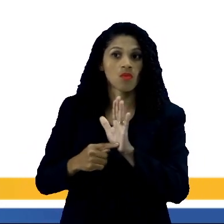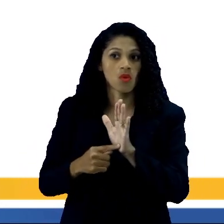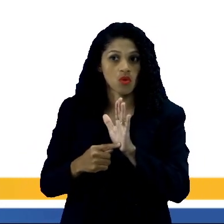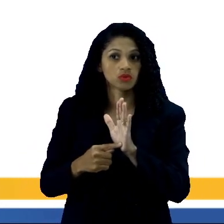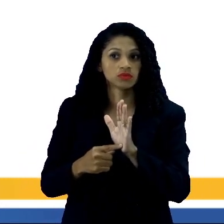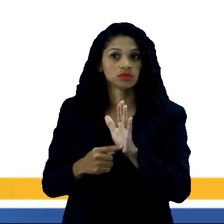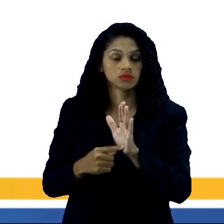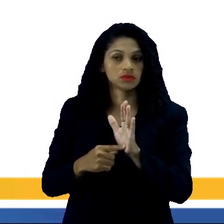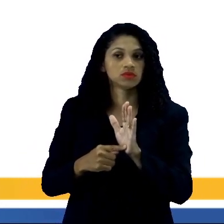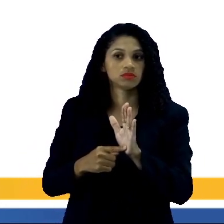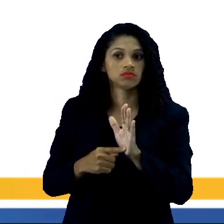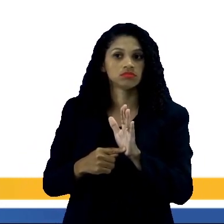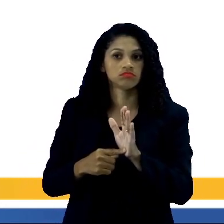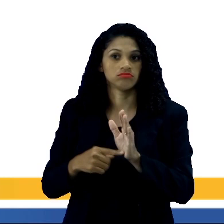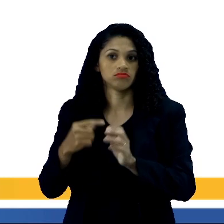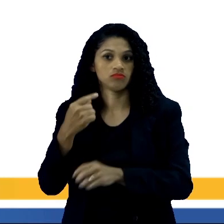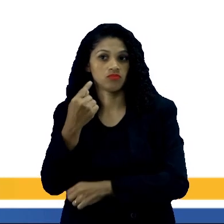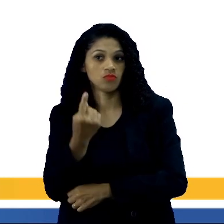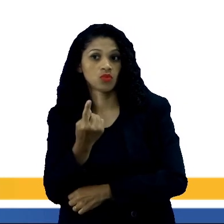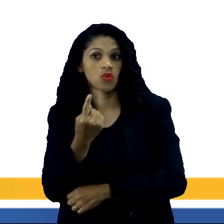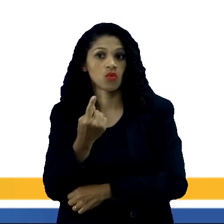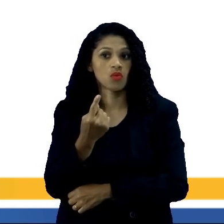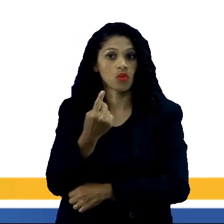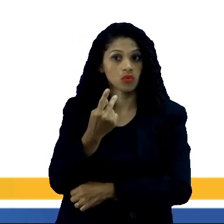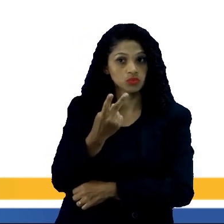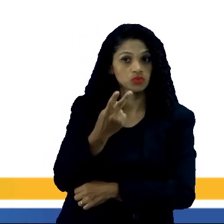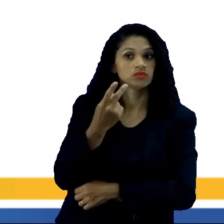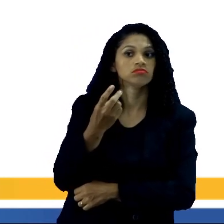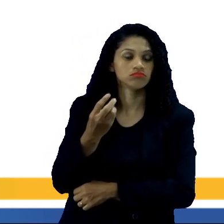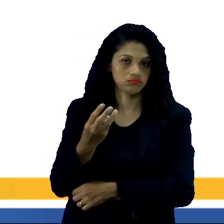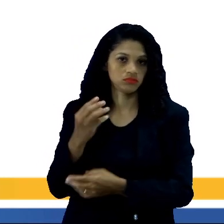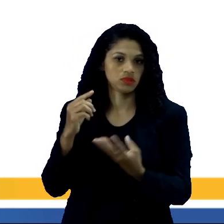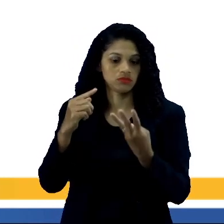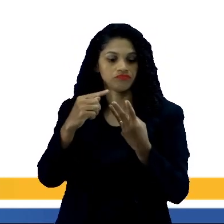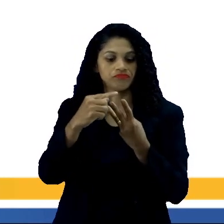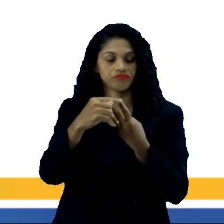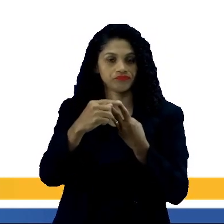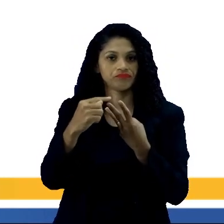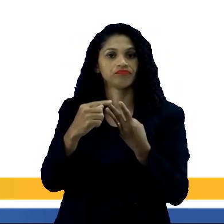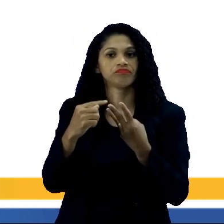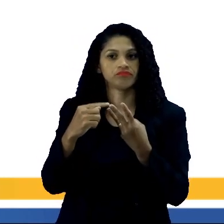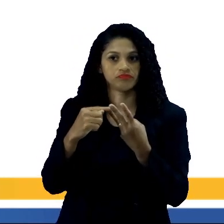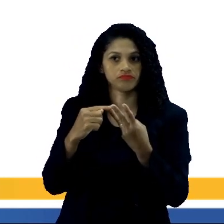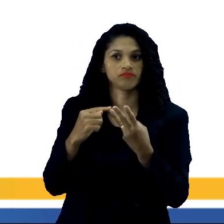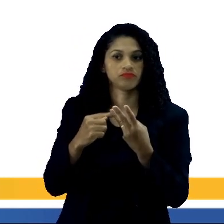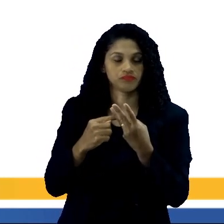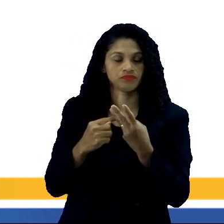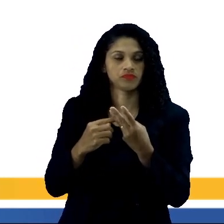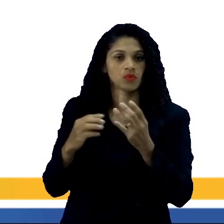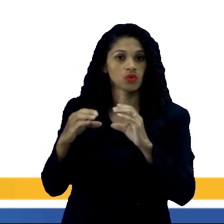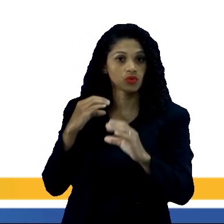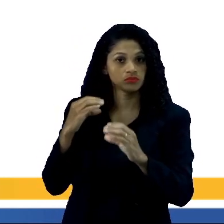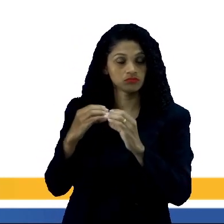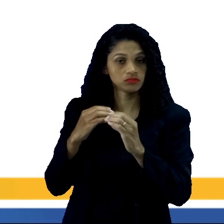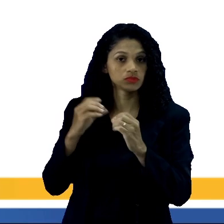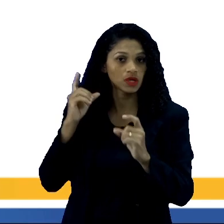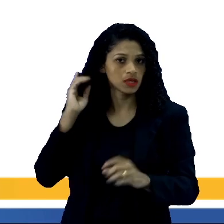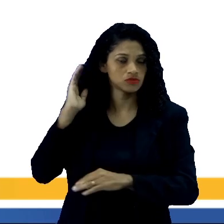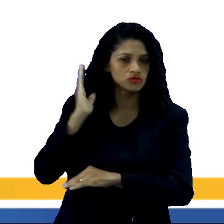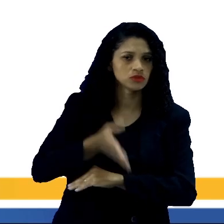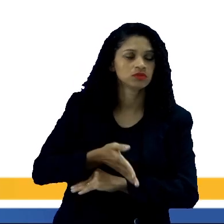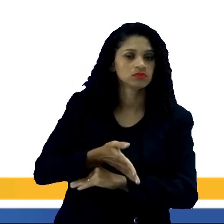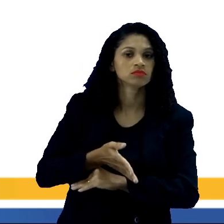das células musculares também, porque ele pode se comunicar diretamente com ela, assim como pode se comunicar diretamente com as nossas